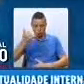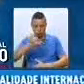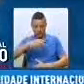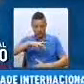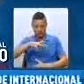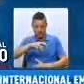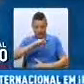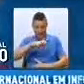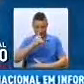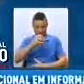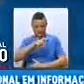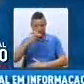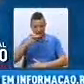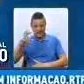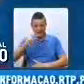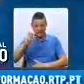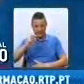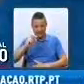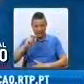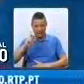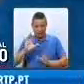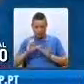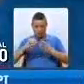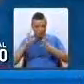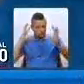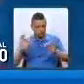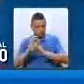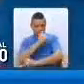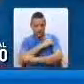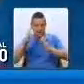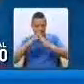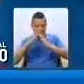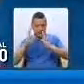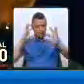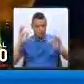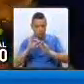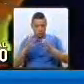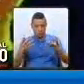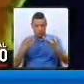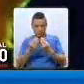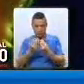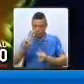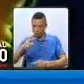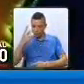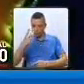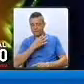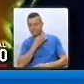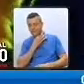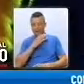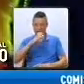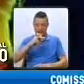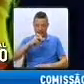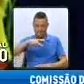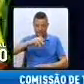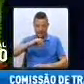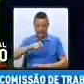terceira noite, uma noite muito especial, em que a Orquestra Sinfónica da Casa de Música se apresenta e se mistura com dois outros grandes fadistas, o Camané e a